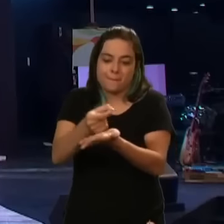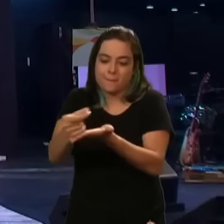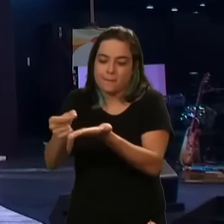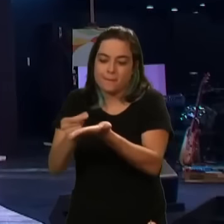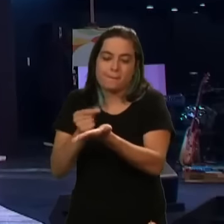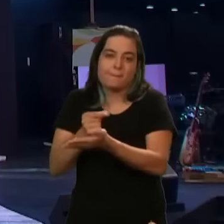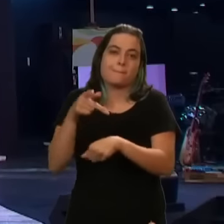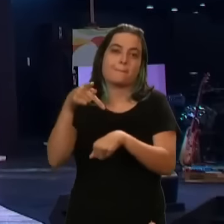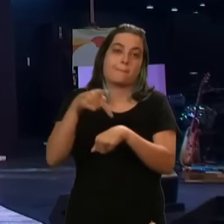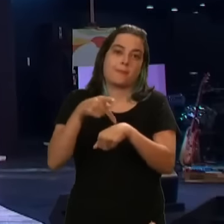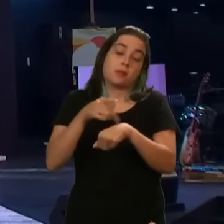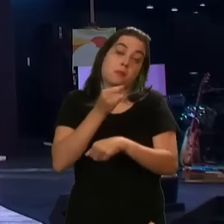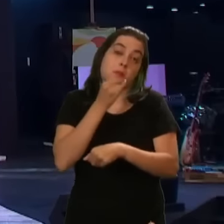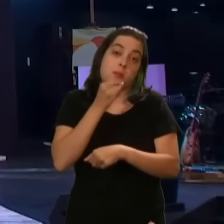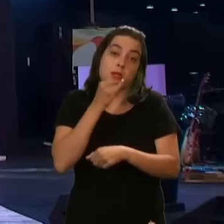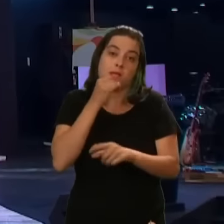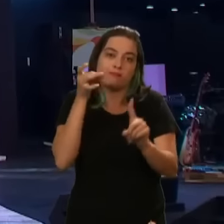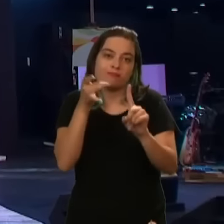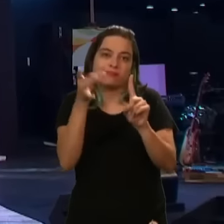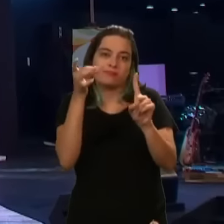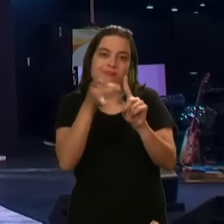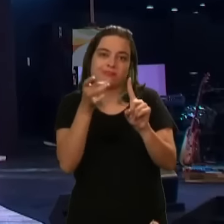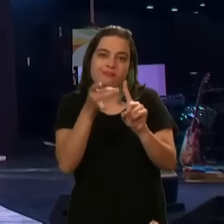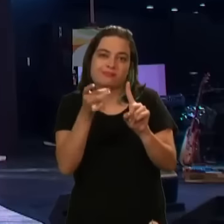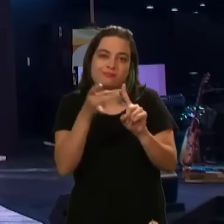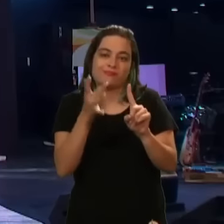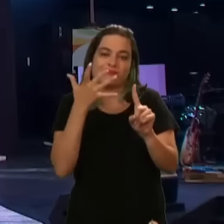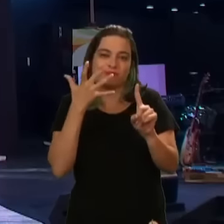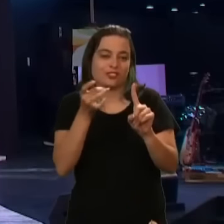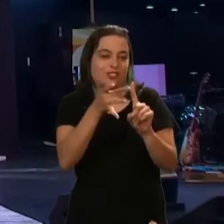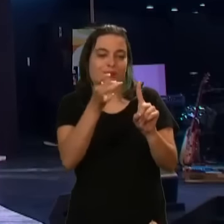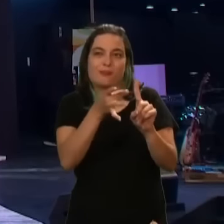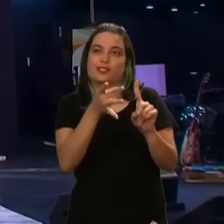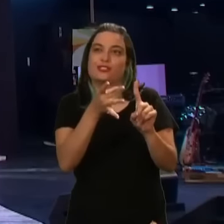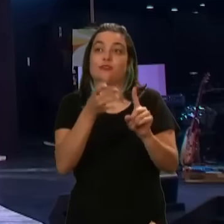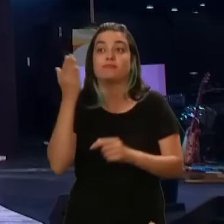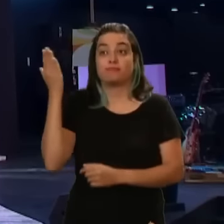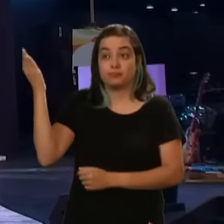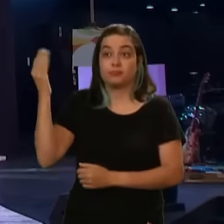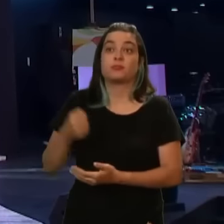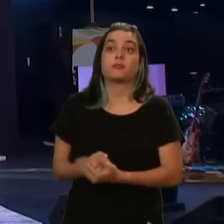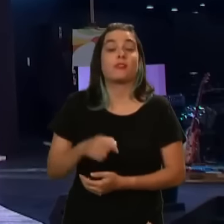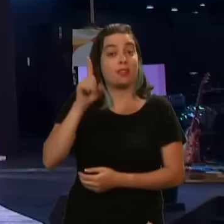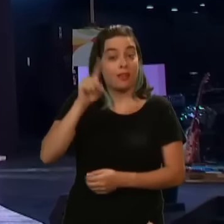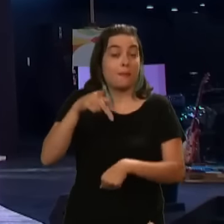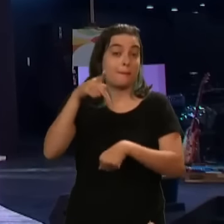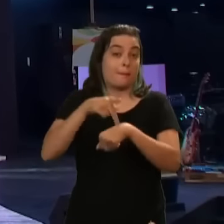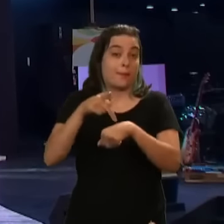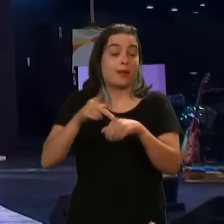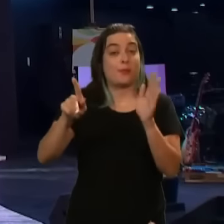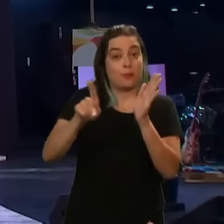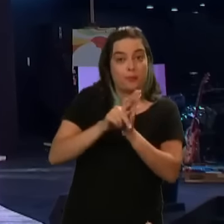por exemplo, o diamante. O diamante é uma pedra